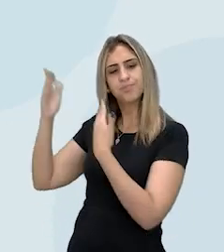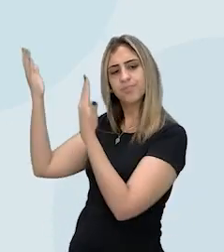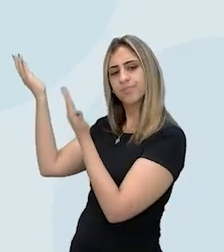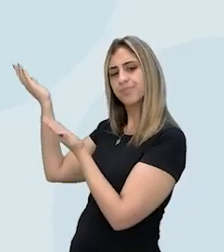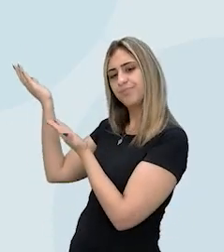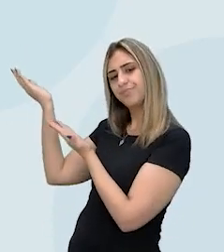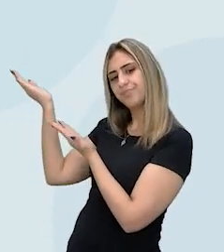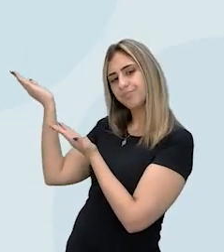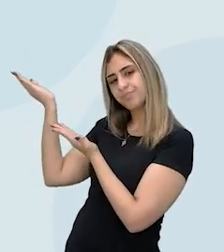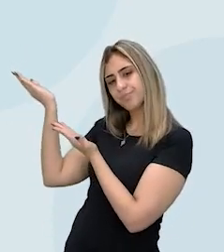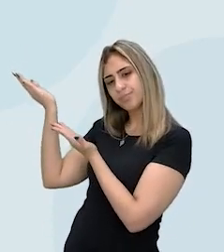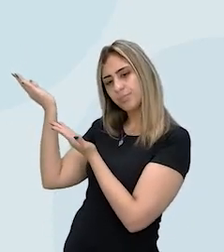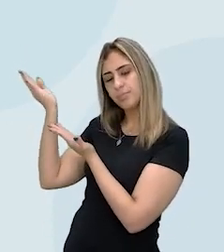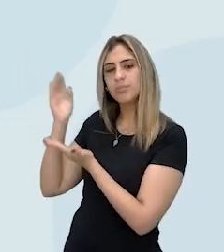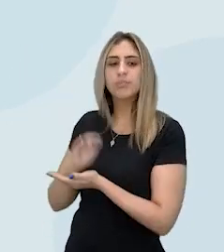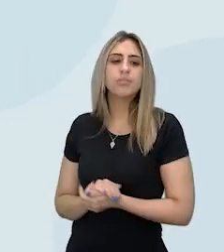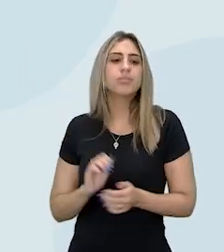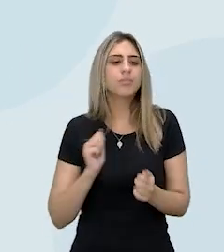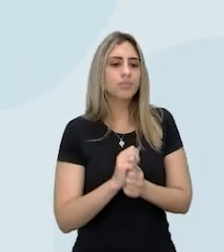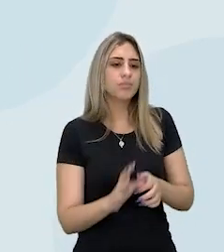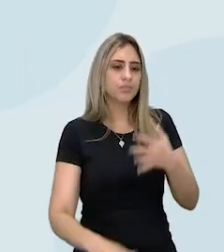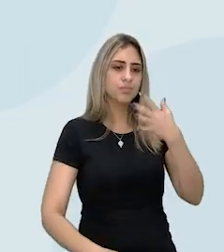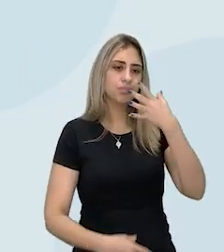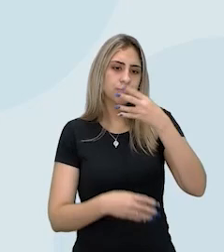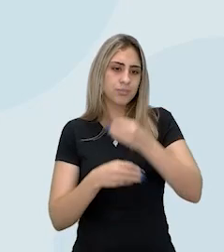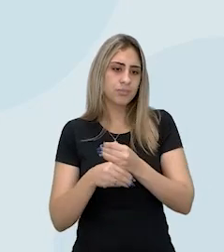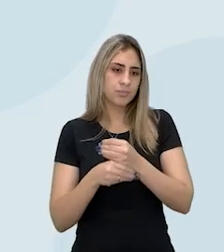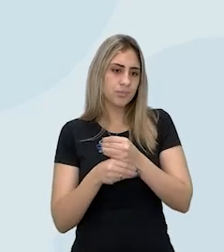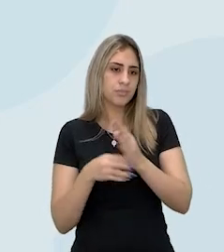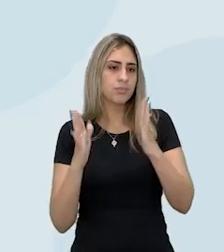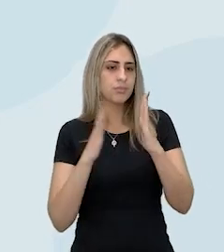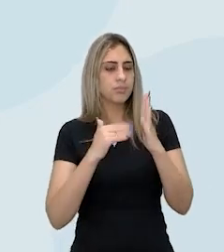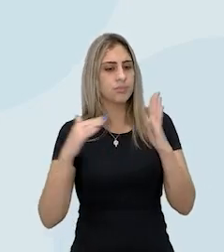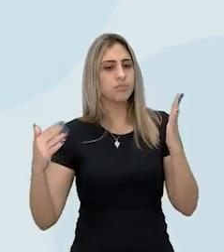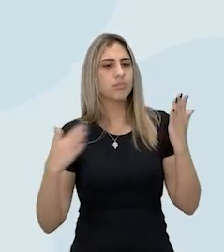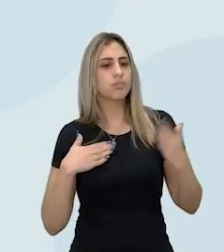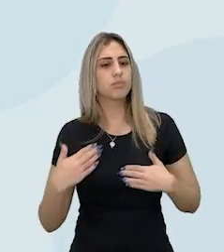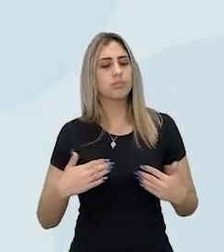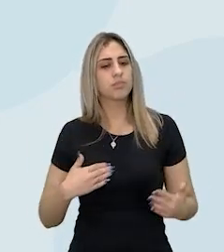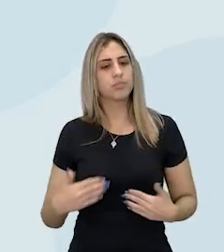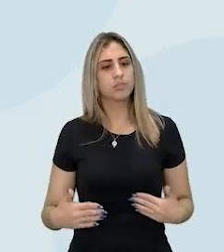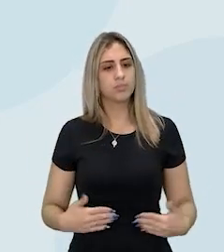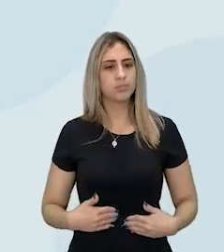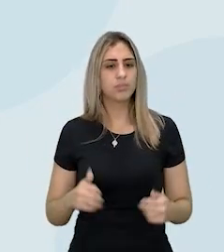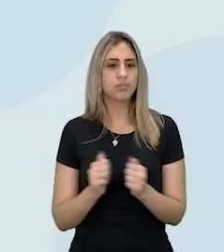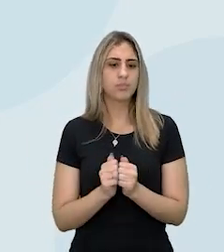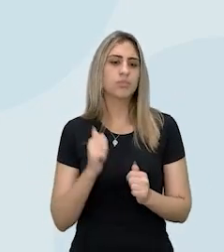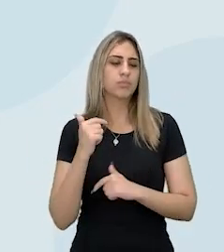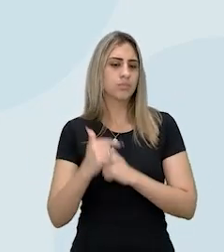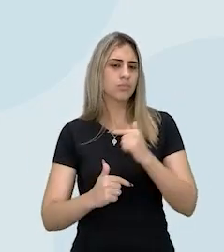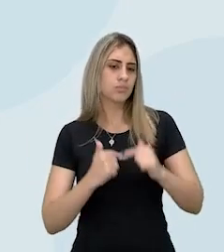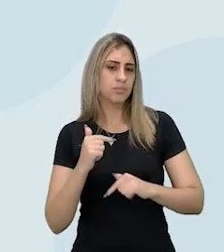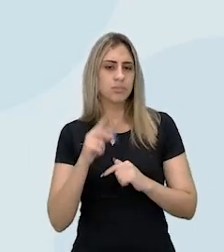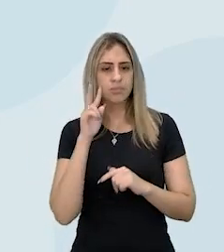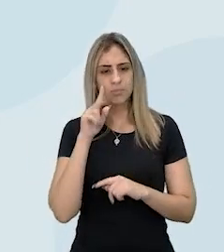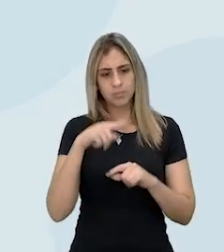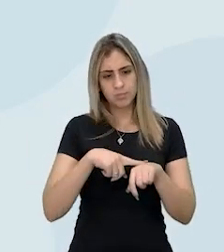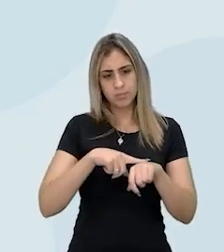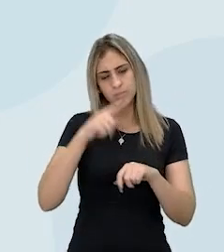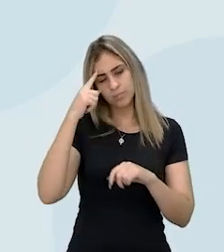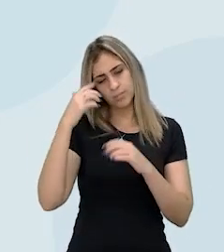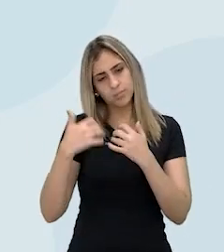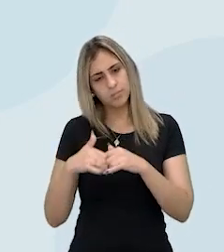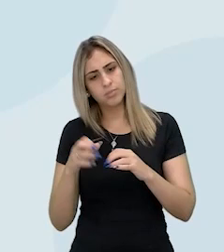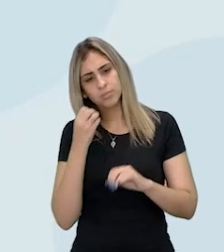a integração com componente, que hoje quem dá é o professor Josélio, de Estética do Corpo. Então, na hora de pensar aí